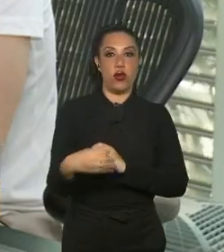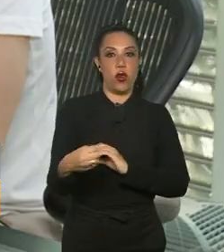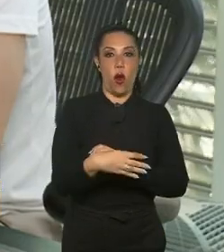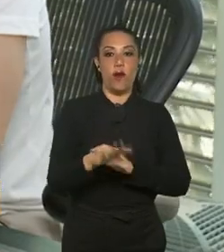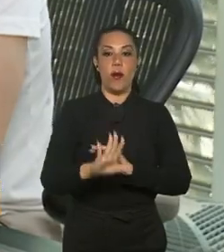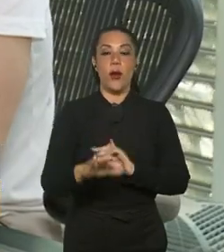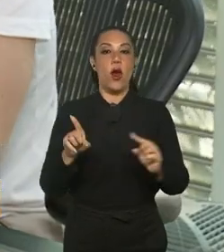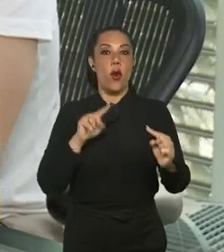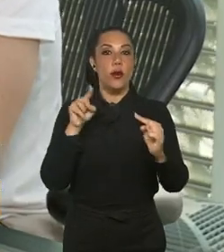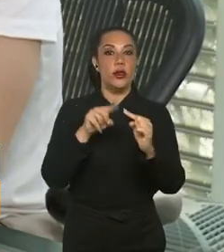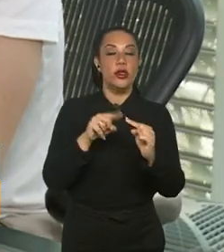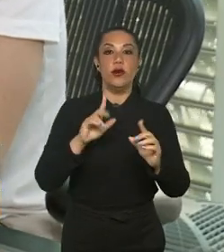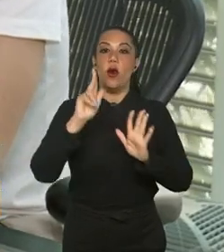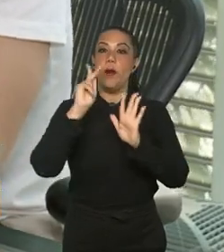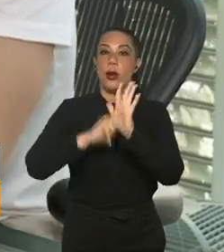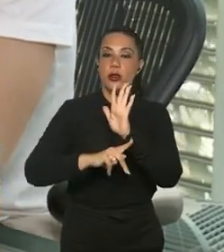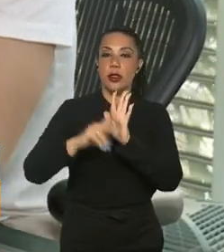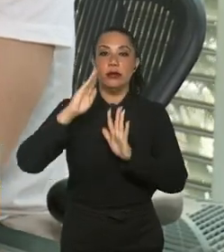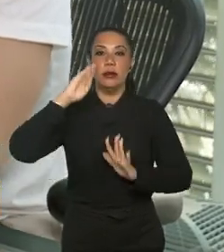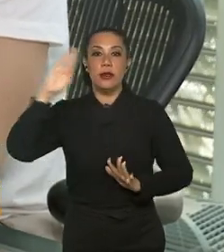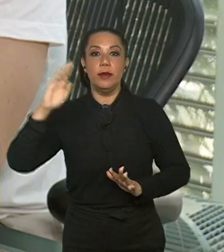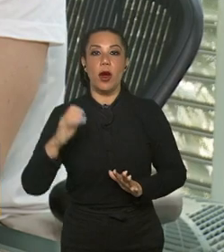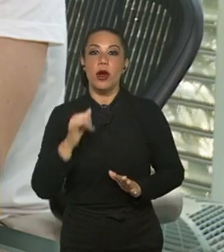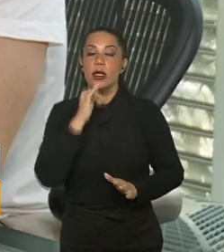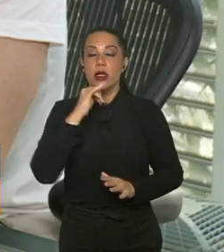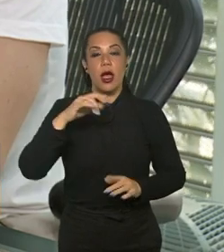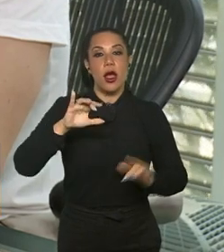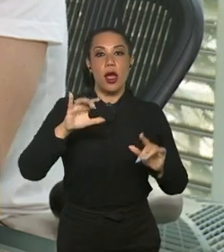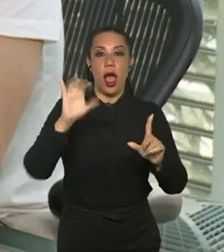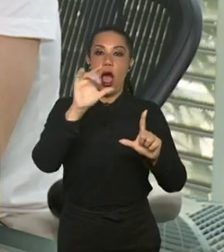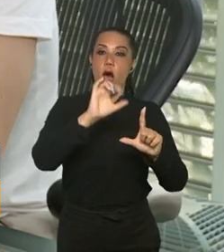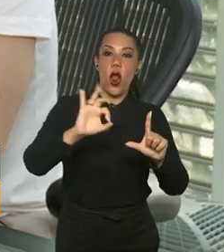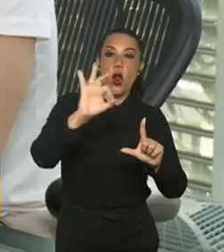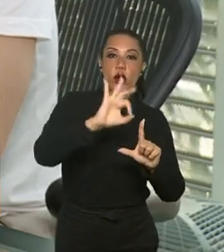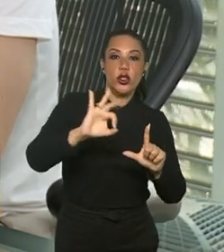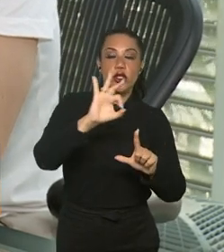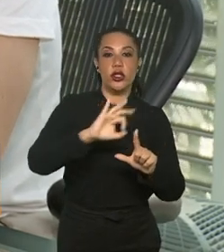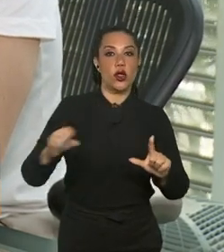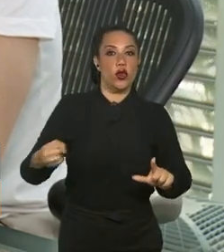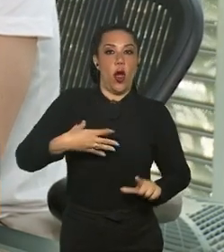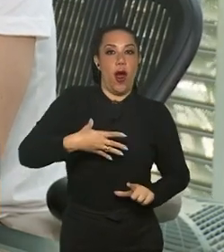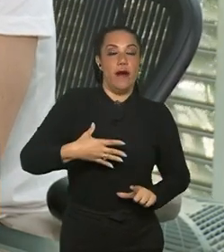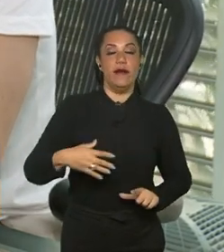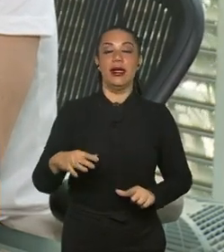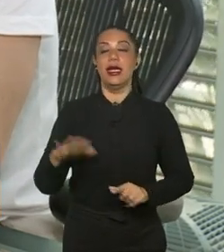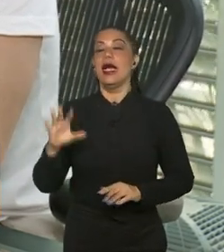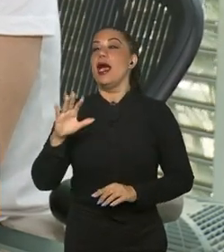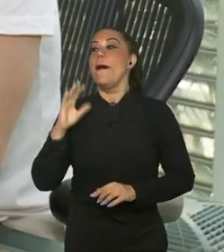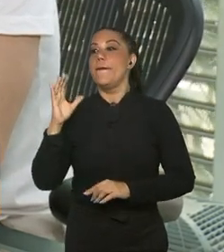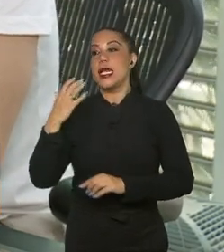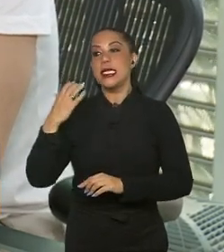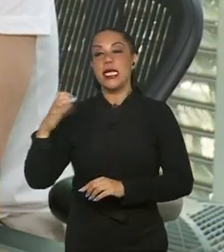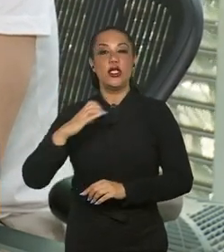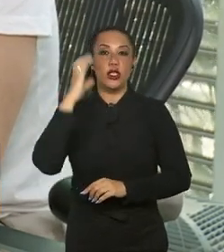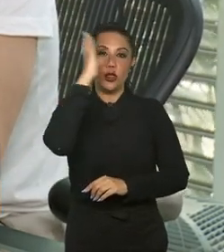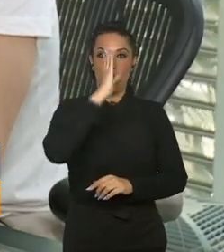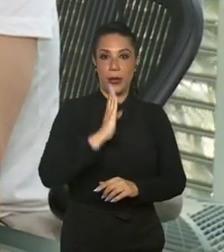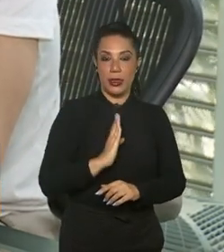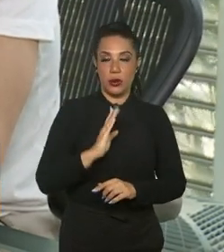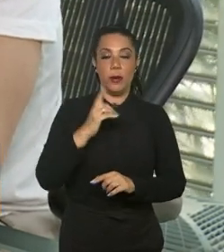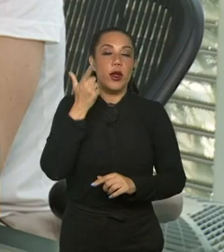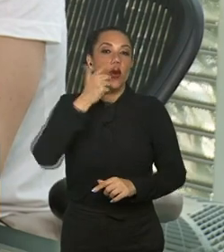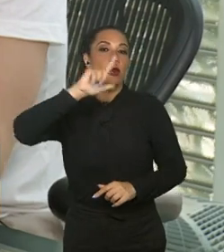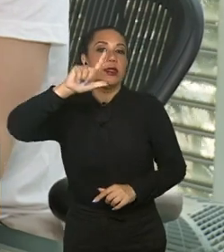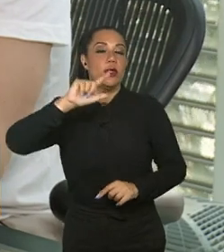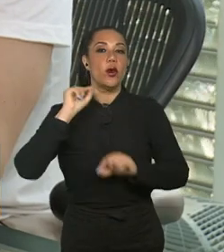gente objetiva com esse projeto criar uma nova malha logística para cientistas no Brasil, uma malha logística exclusiva para cientistas, para que a